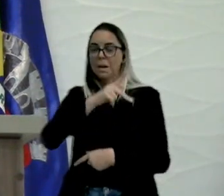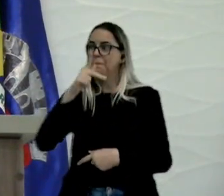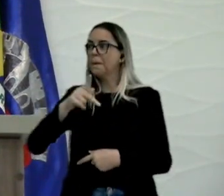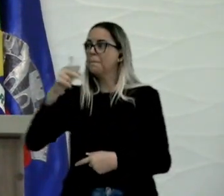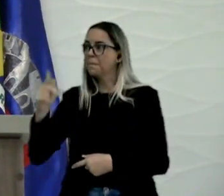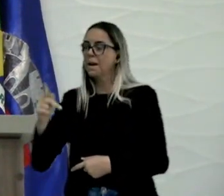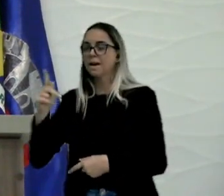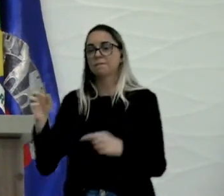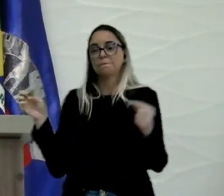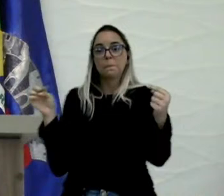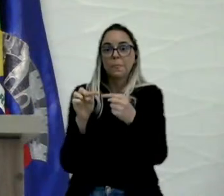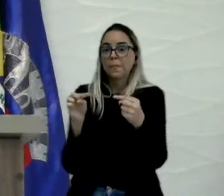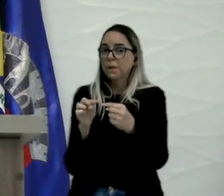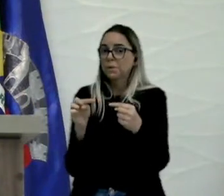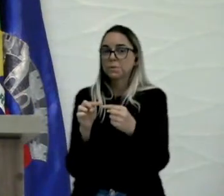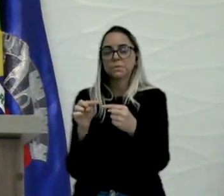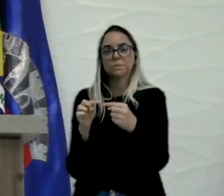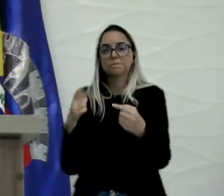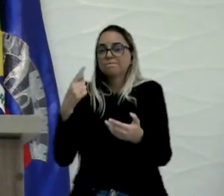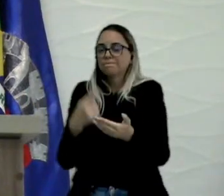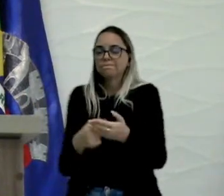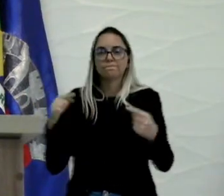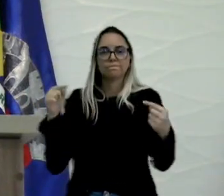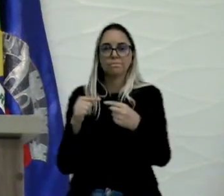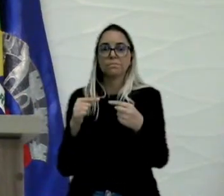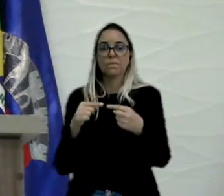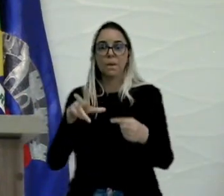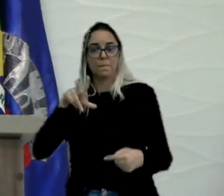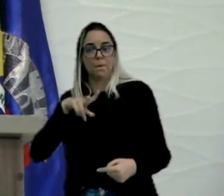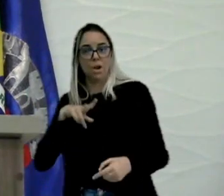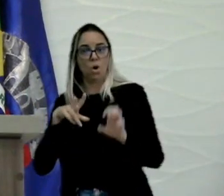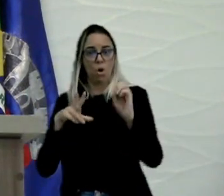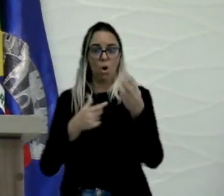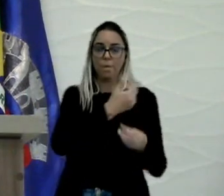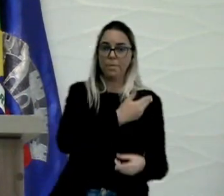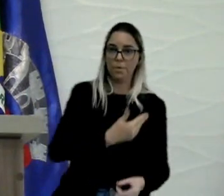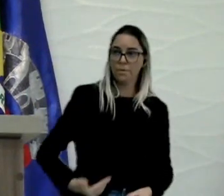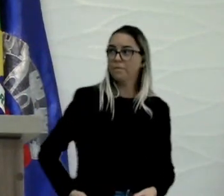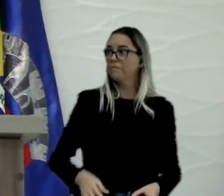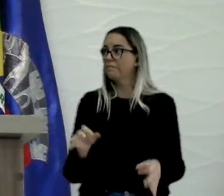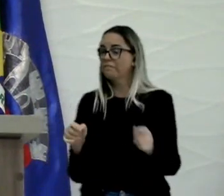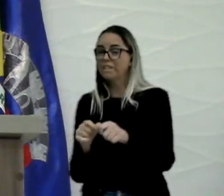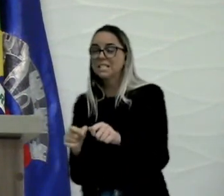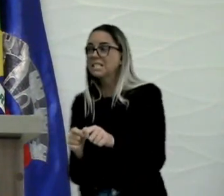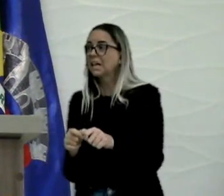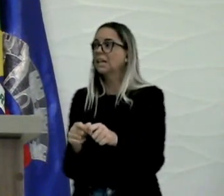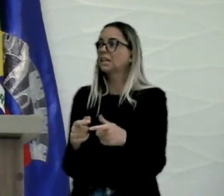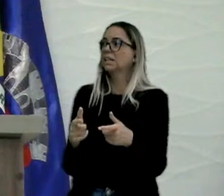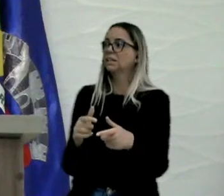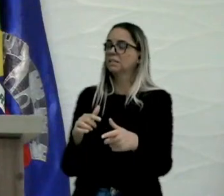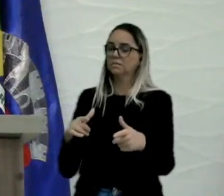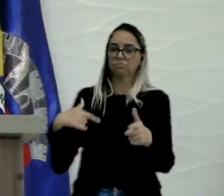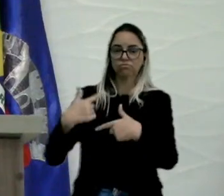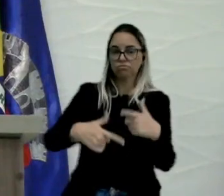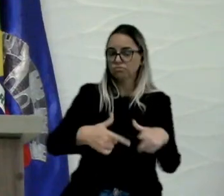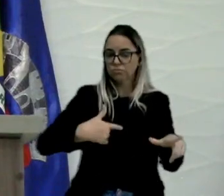numa parceria público-privada fazer aquele saneamento ali da Rua 7